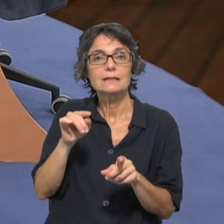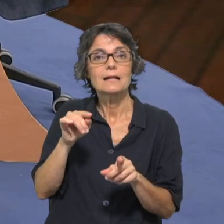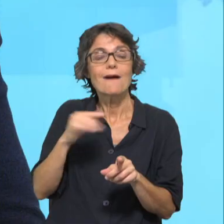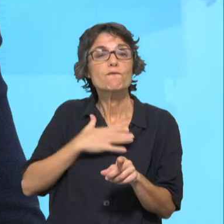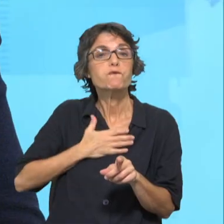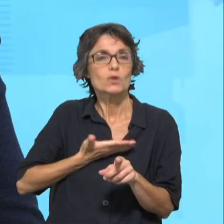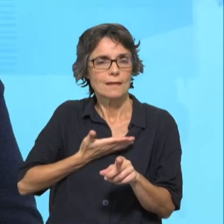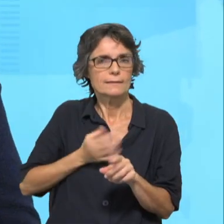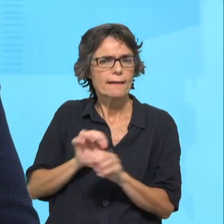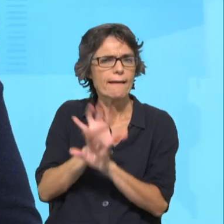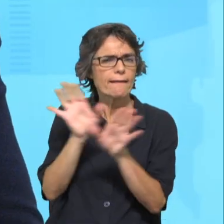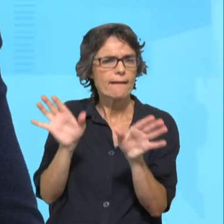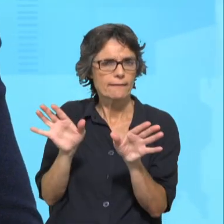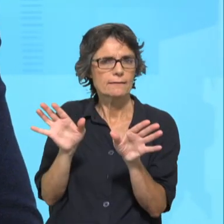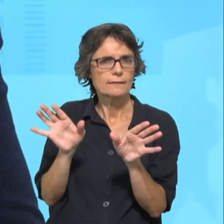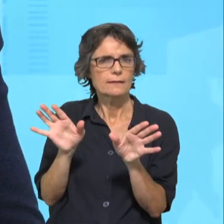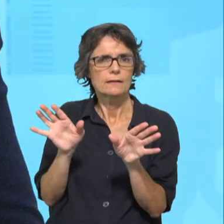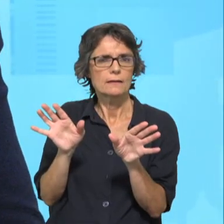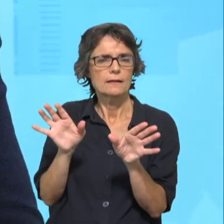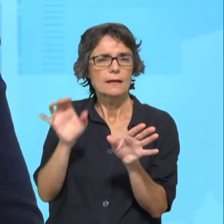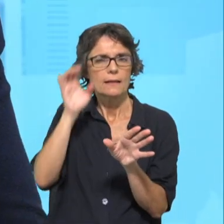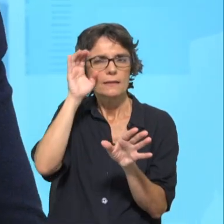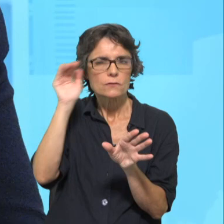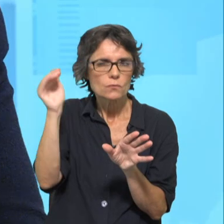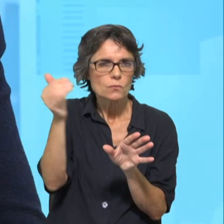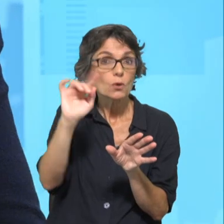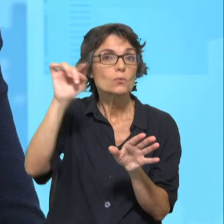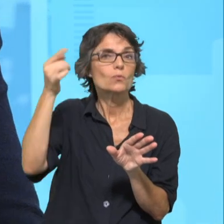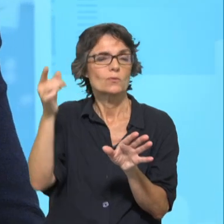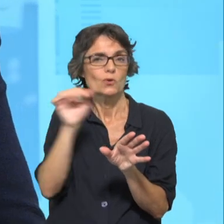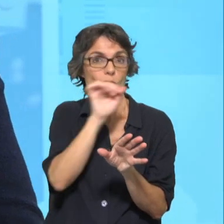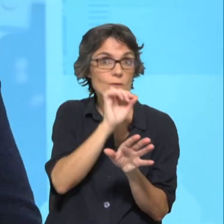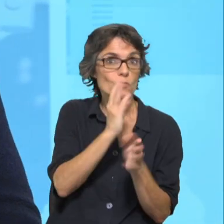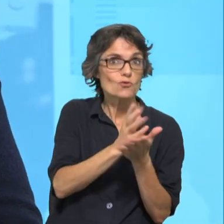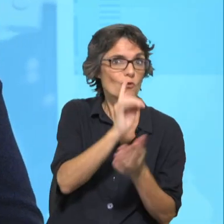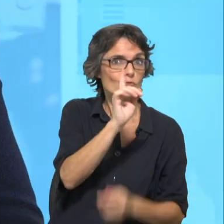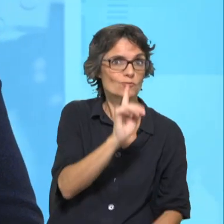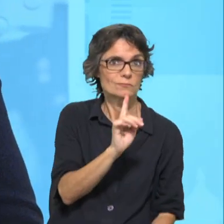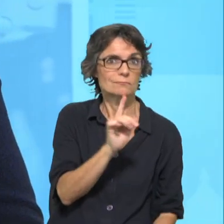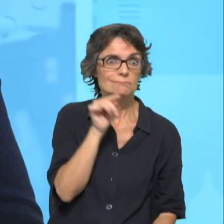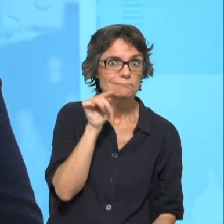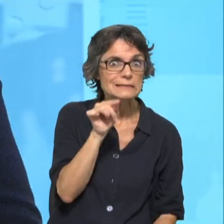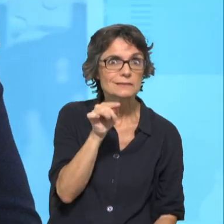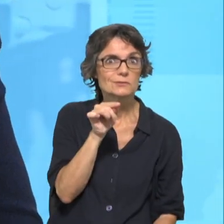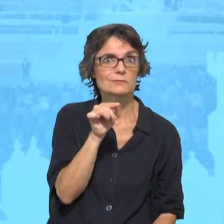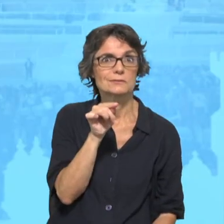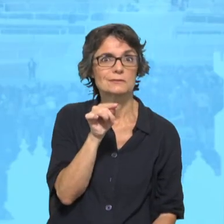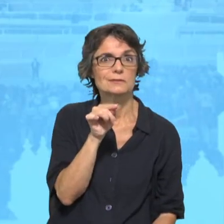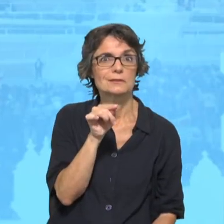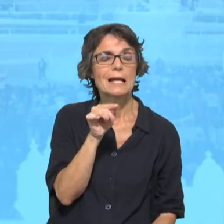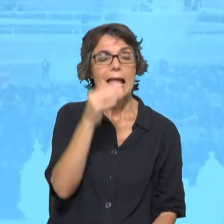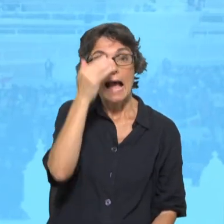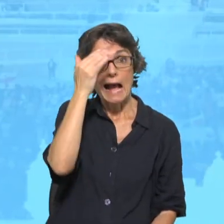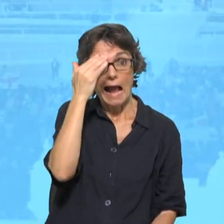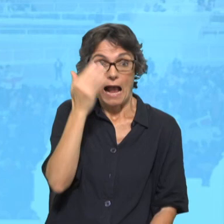Mas aqui pretende-se que toda a gente seja escutada e não só os bispos. E eu acho que essa dinâmica